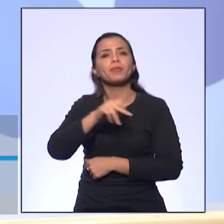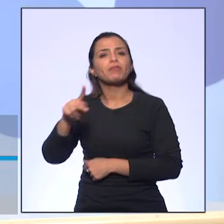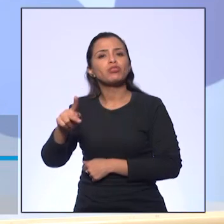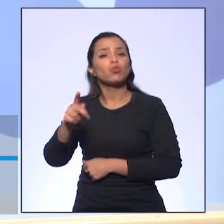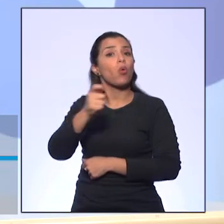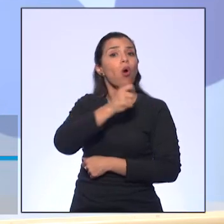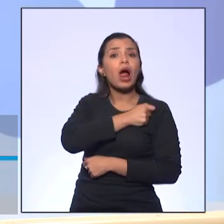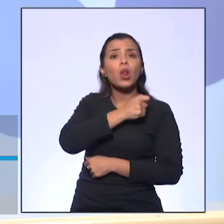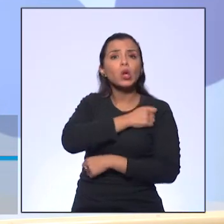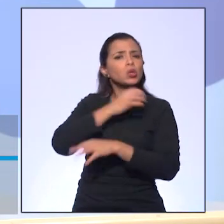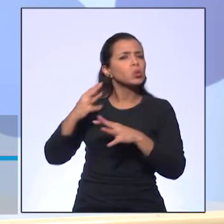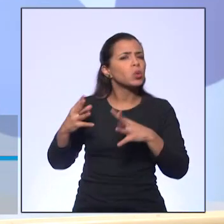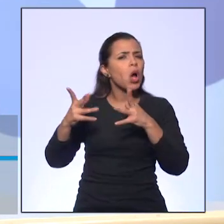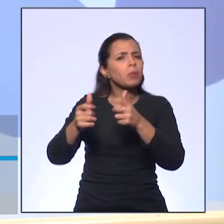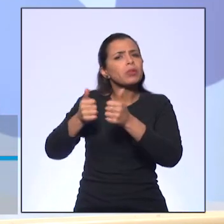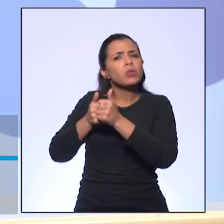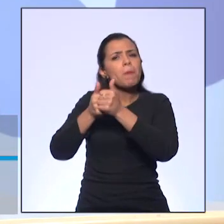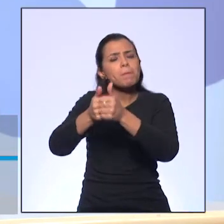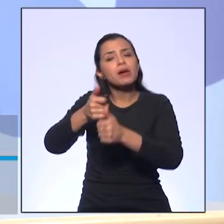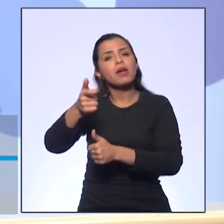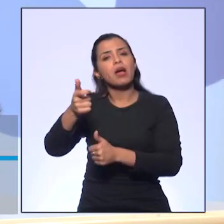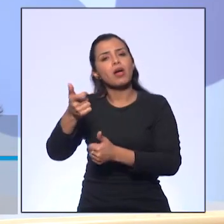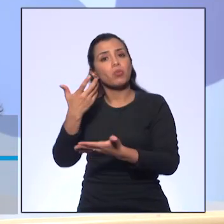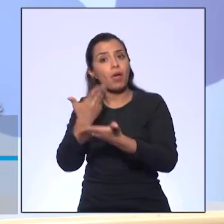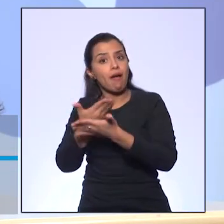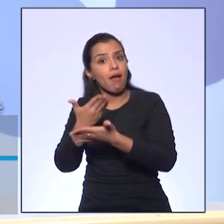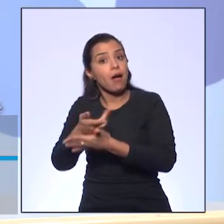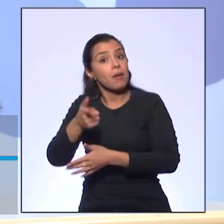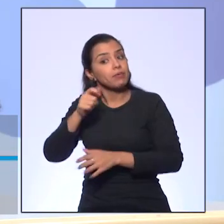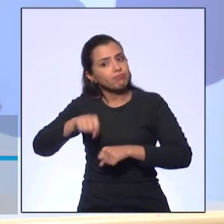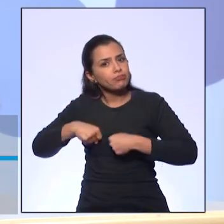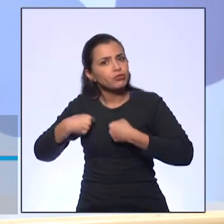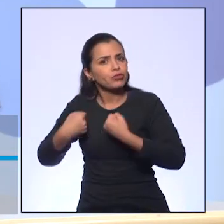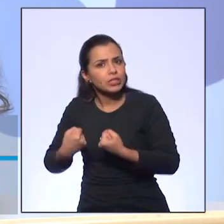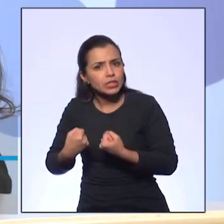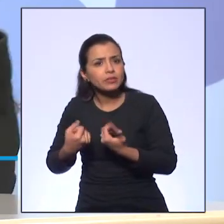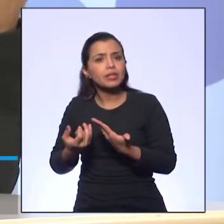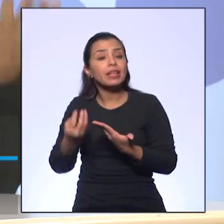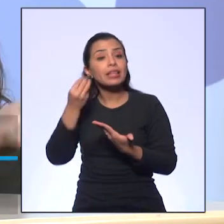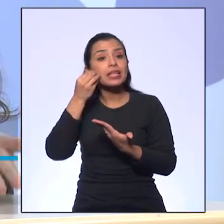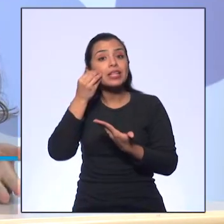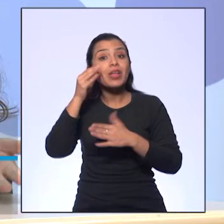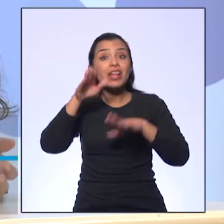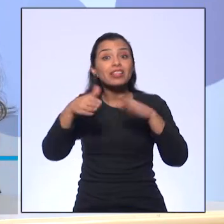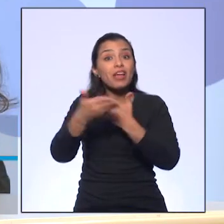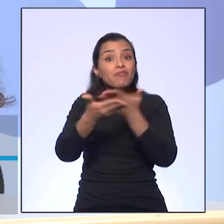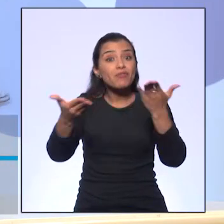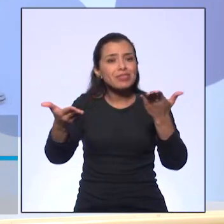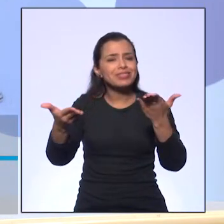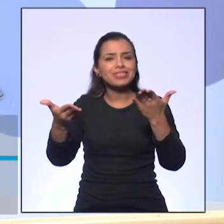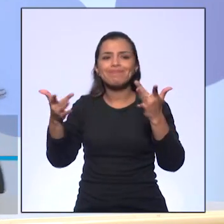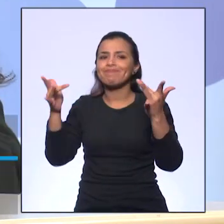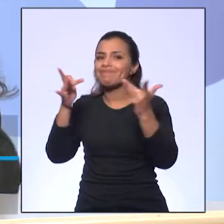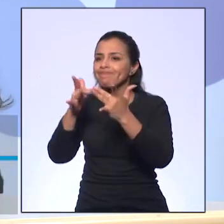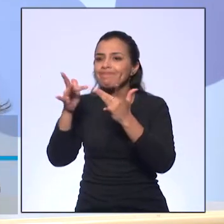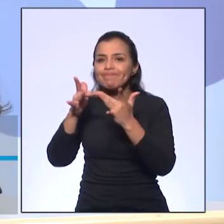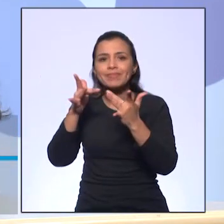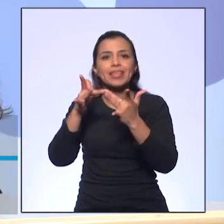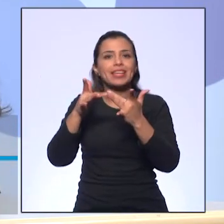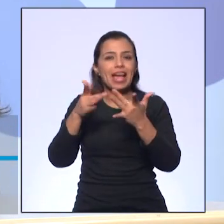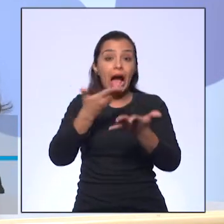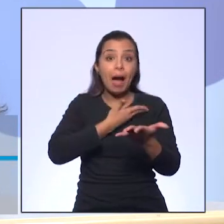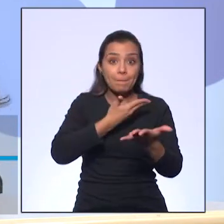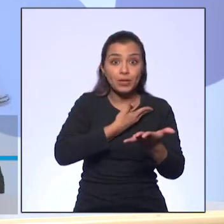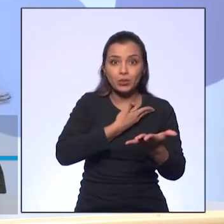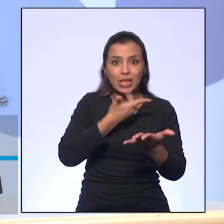que estão acompanhando as aulas, estão se esforçando. Às vezes até você tem um amigo que não consegue acessar e você ajuda, você